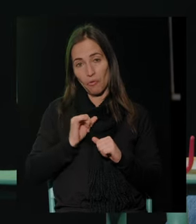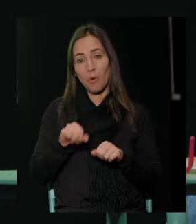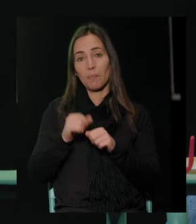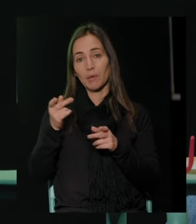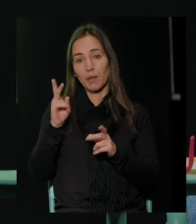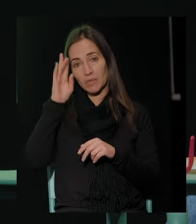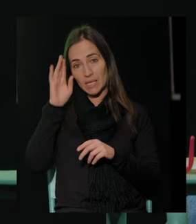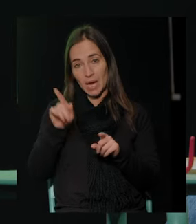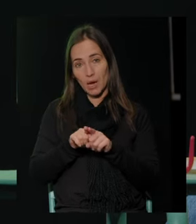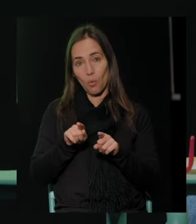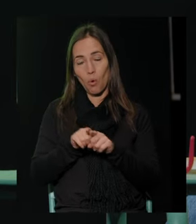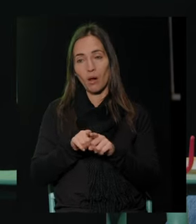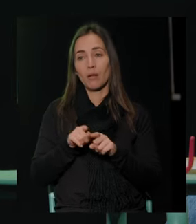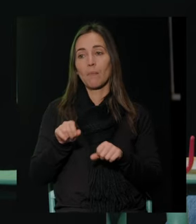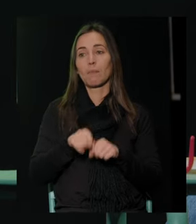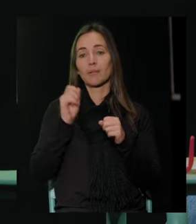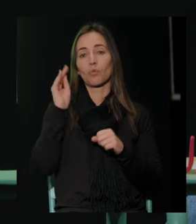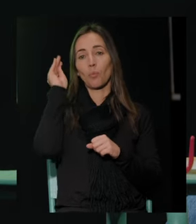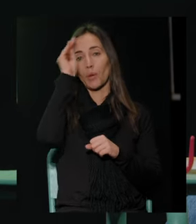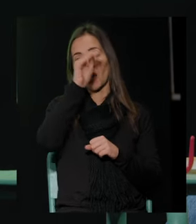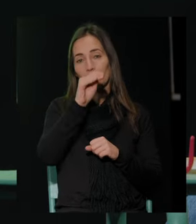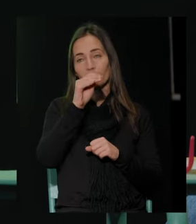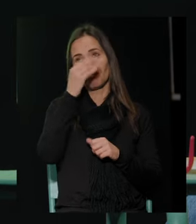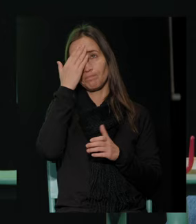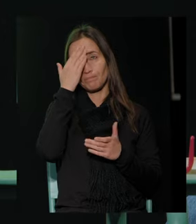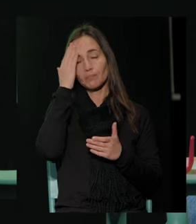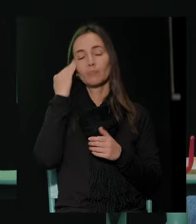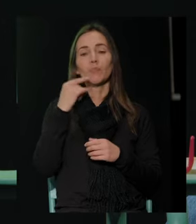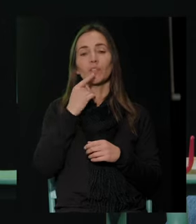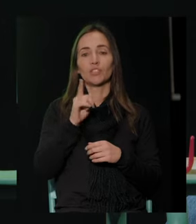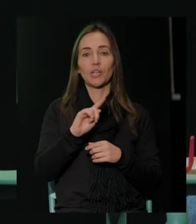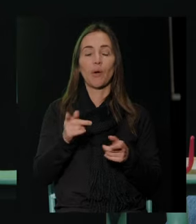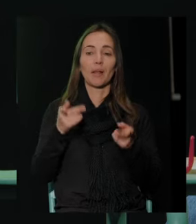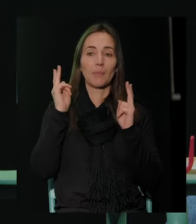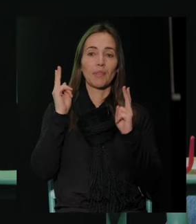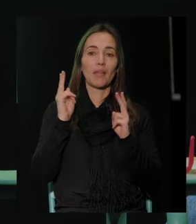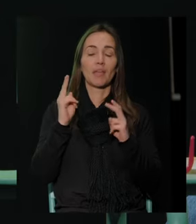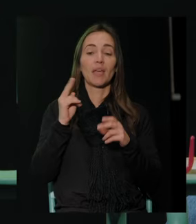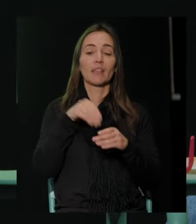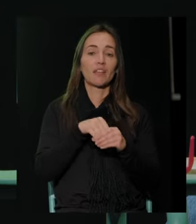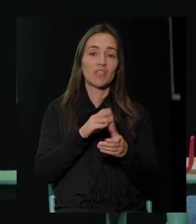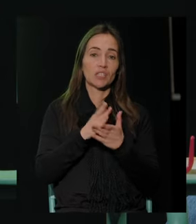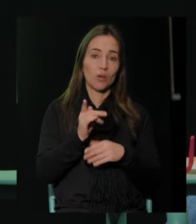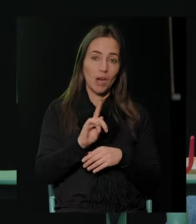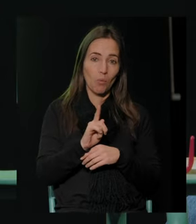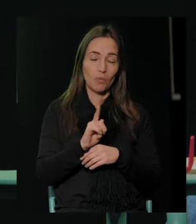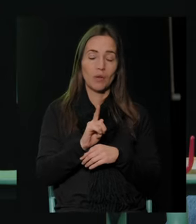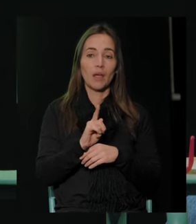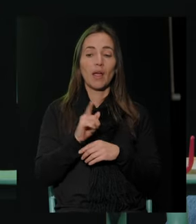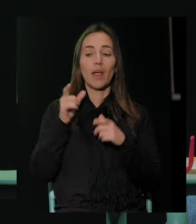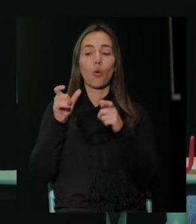é uma visão mais republicana, que no fundo diz que, não, a liberdade é mais do que a não interferência, é a não